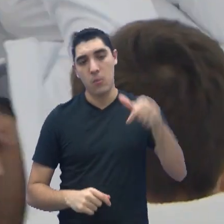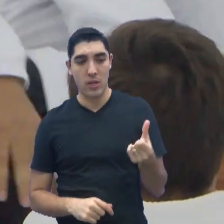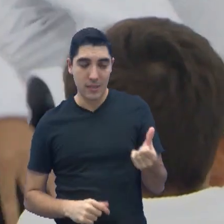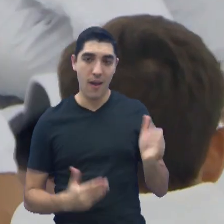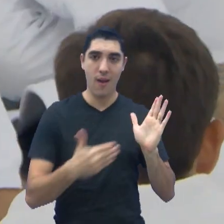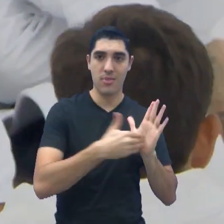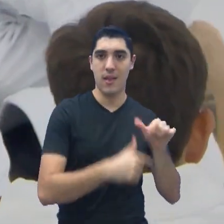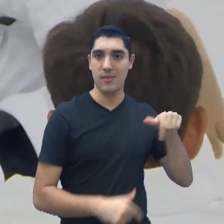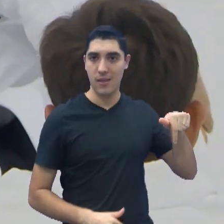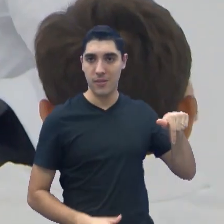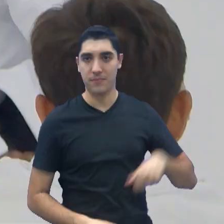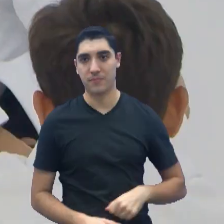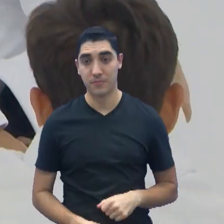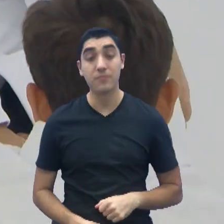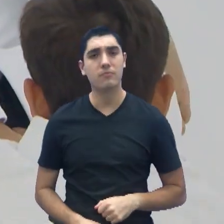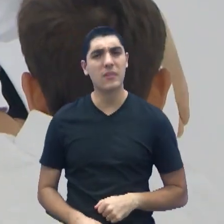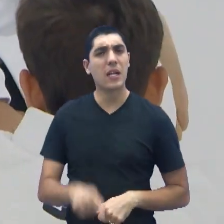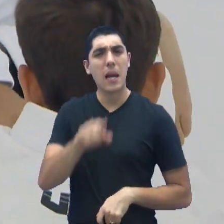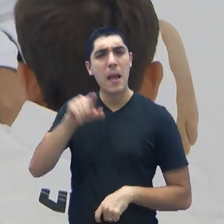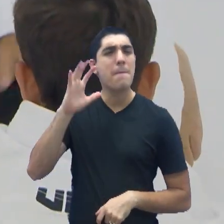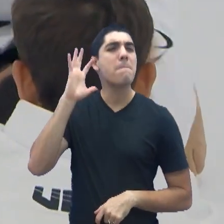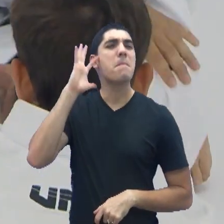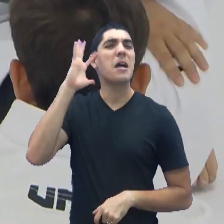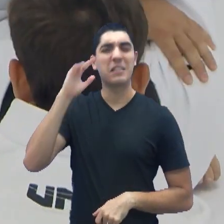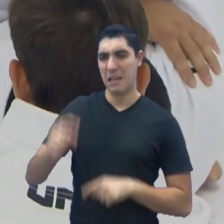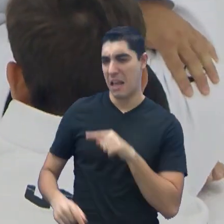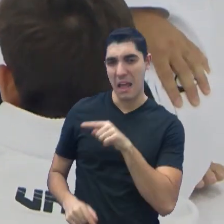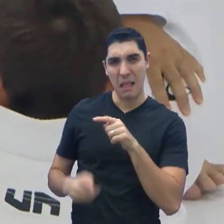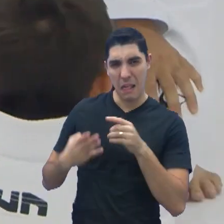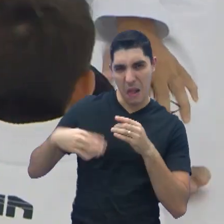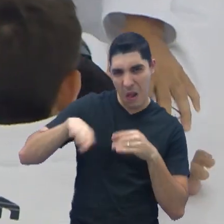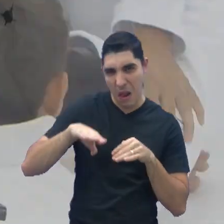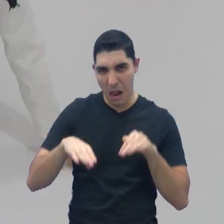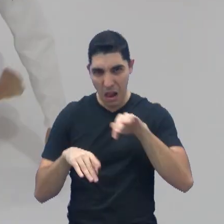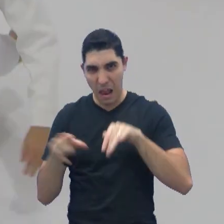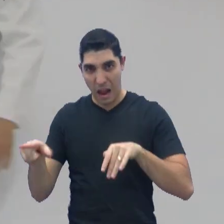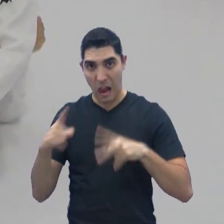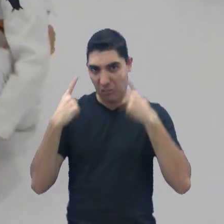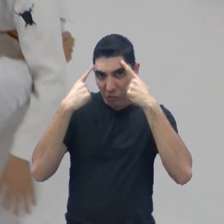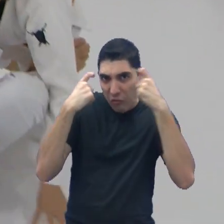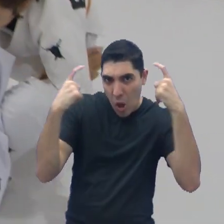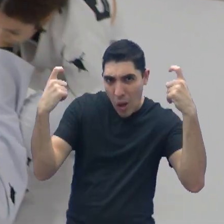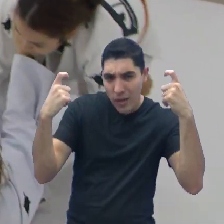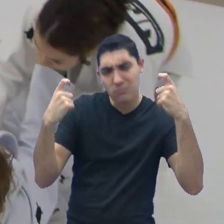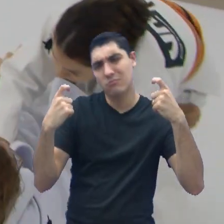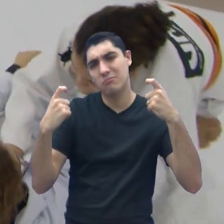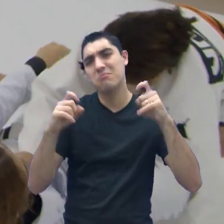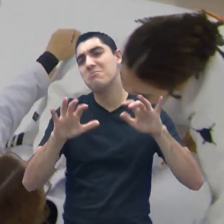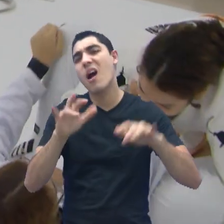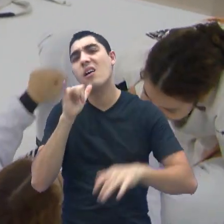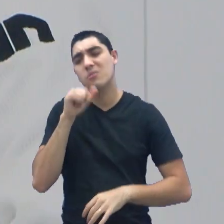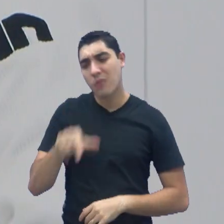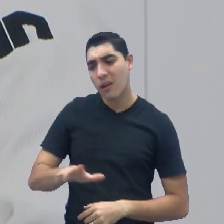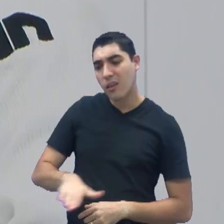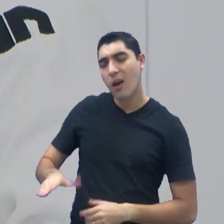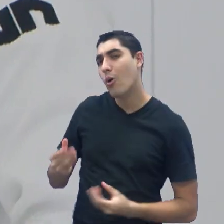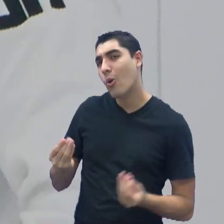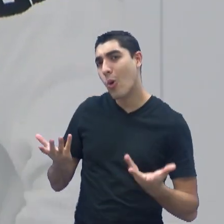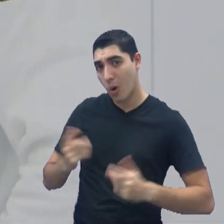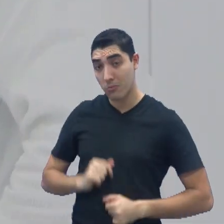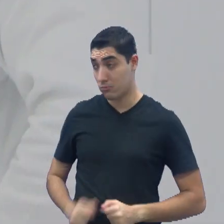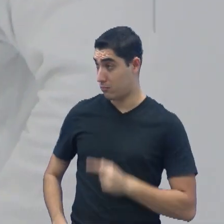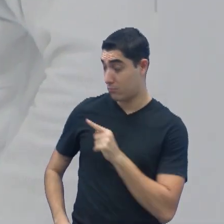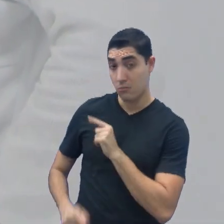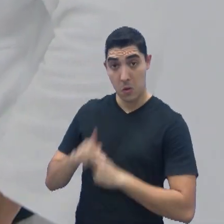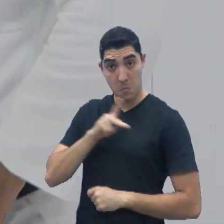para aqueles que acham os esportes de luta violento, até para adultos, como seria então para uma criança? O professor do